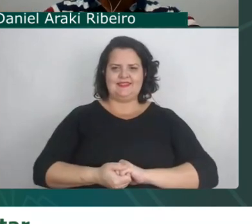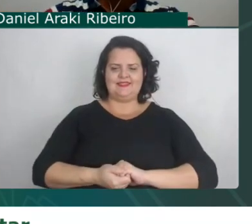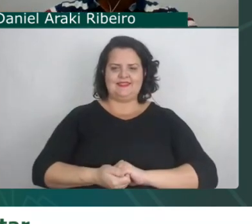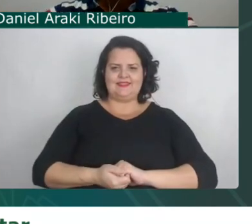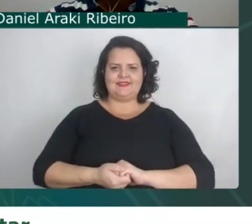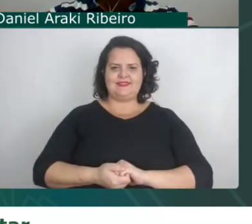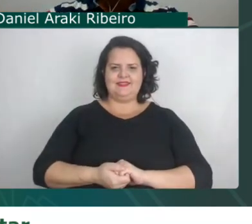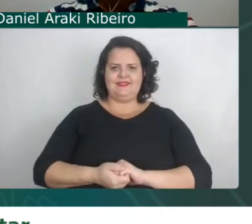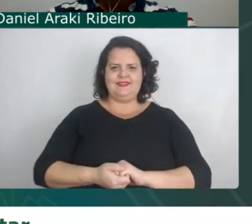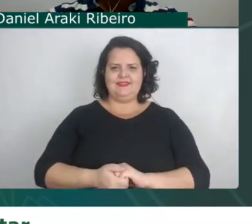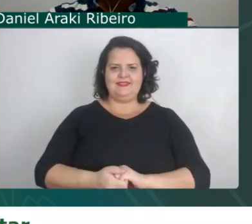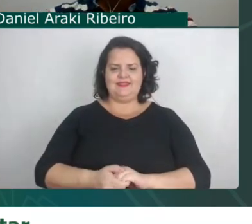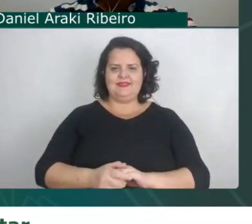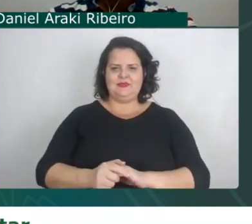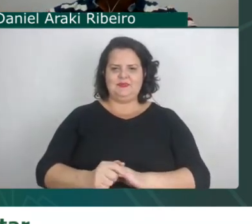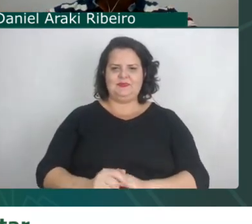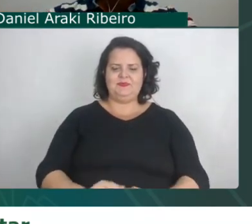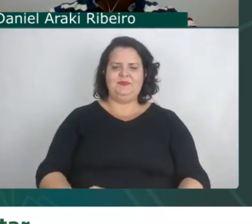Obrigado. Tchau.